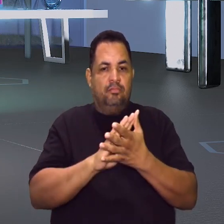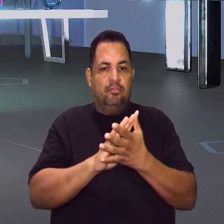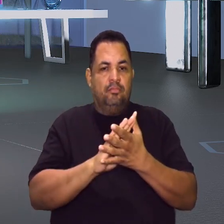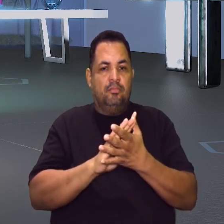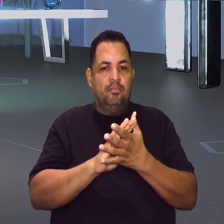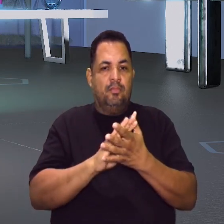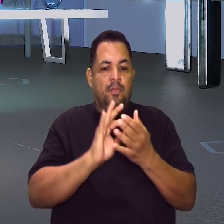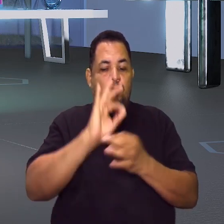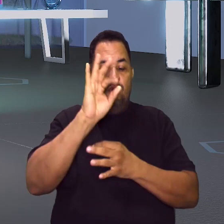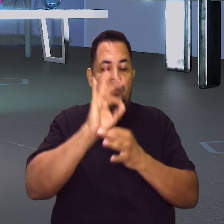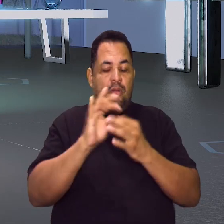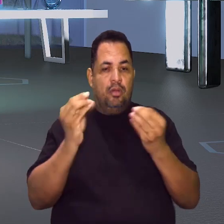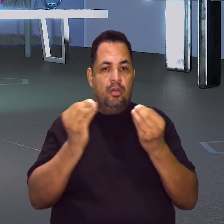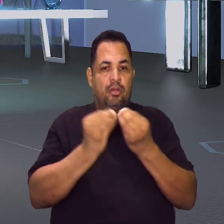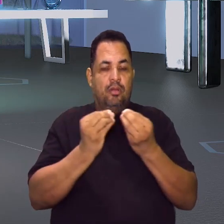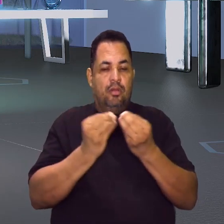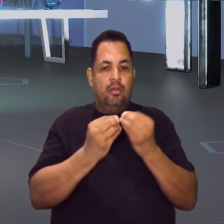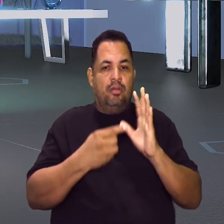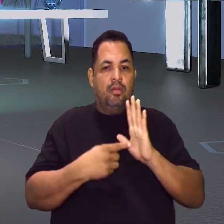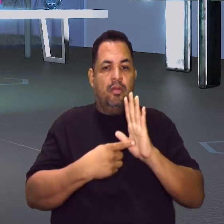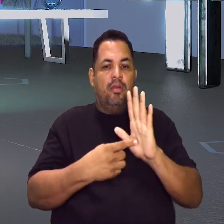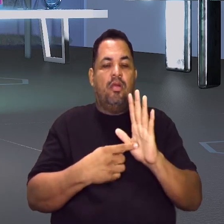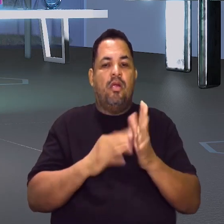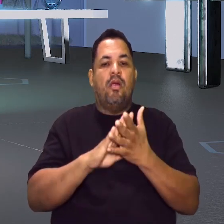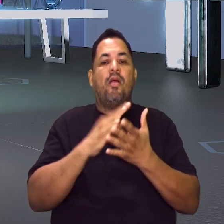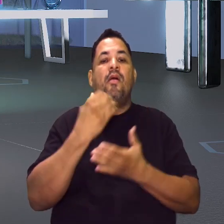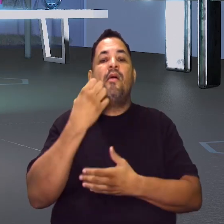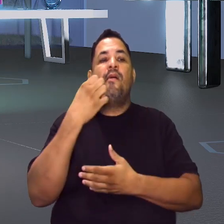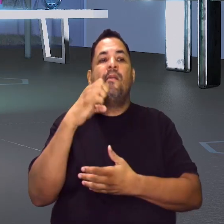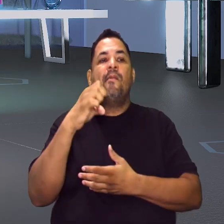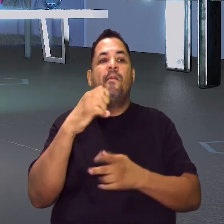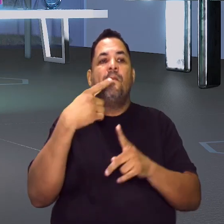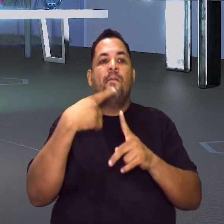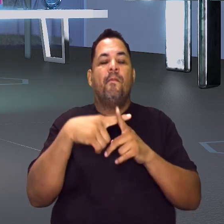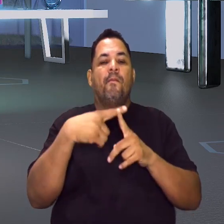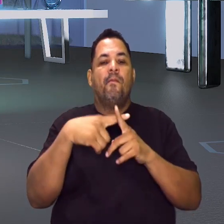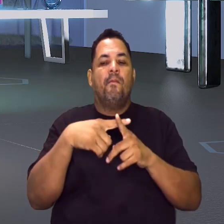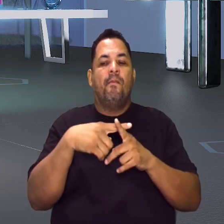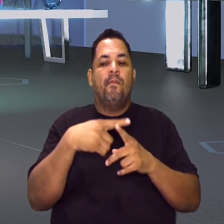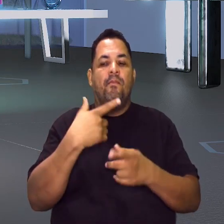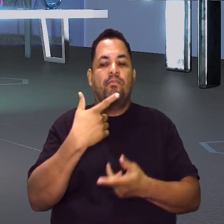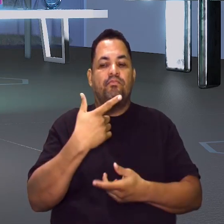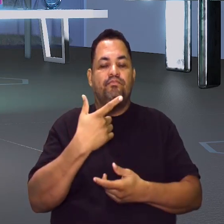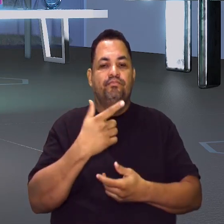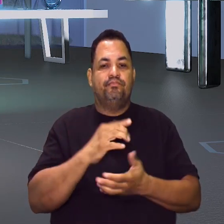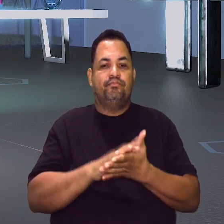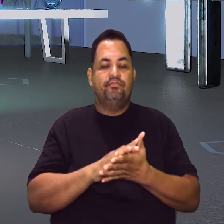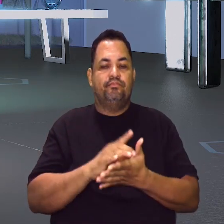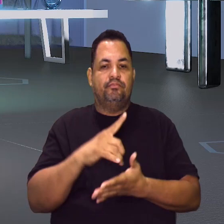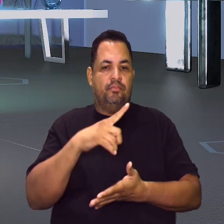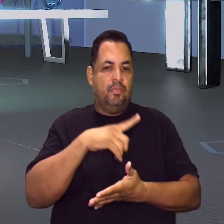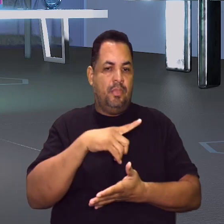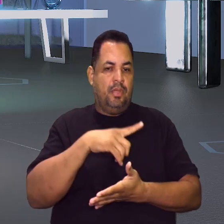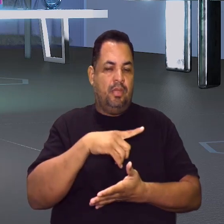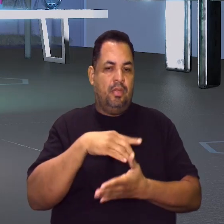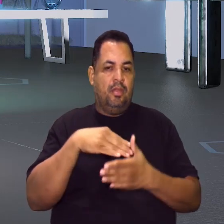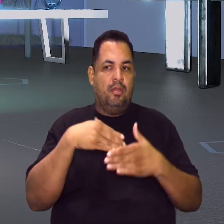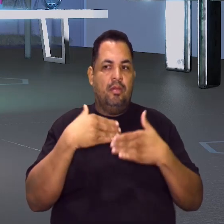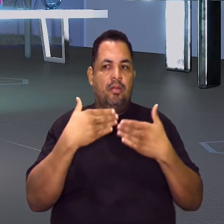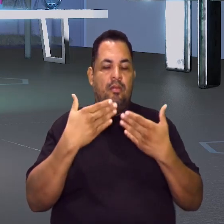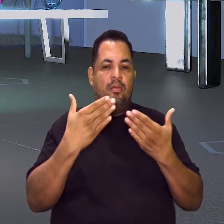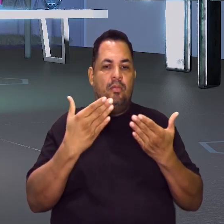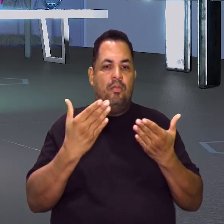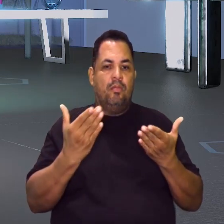molecular. Agora, repulsão eletrônica. Por quê? Só existe repulsão eletrônica